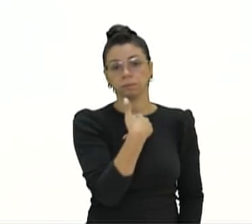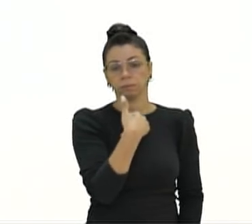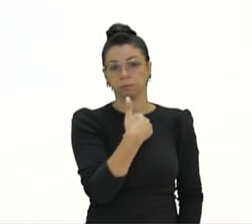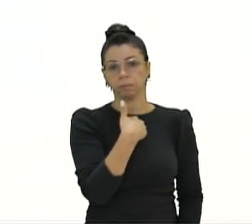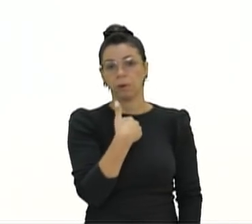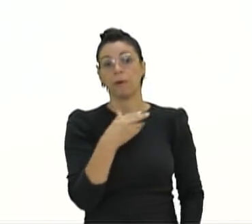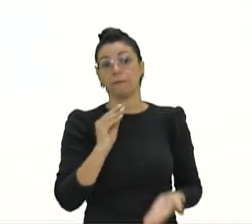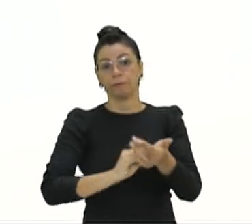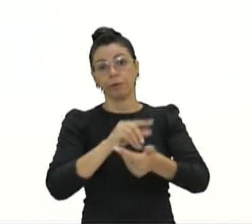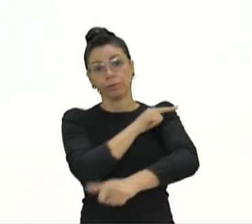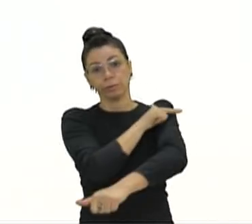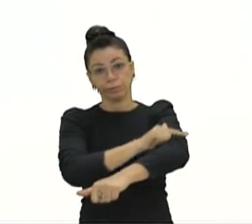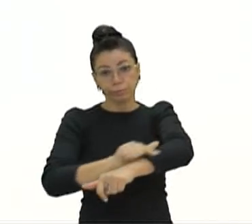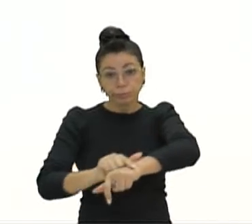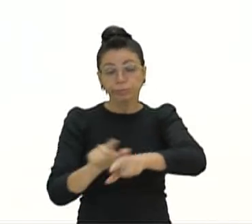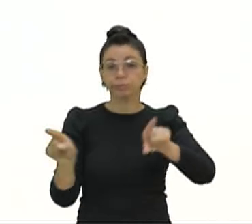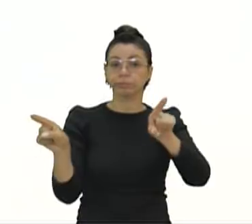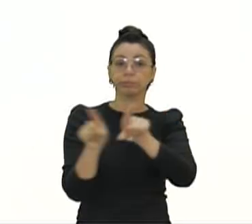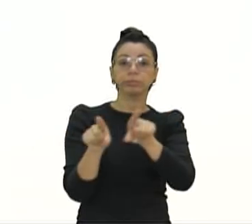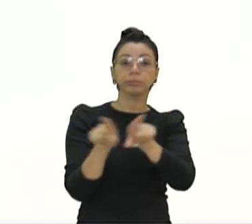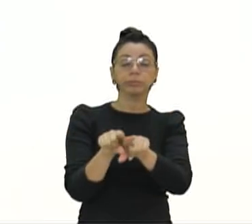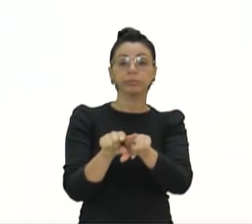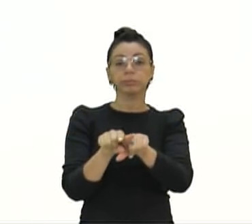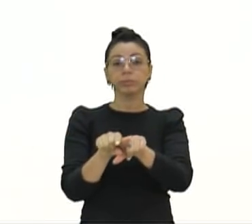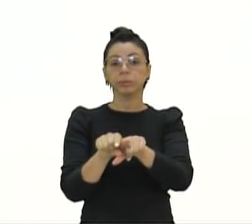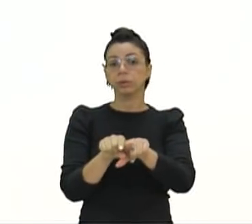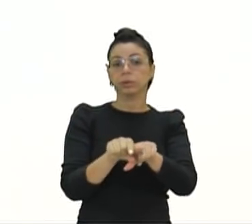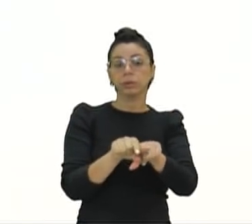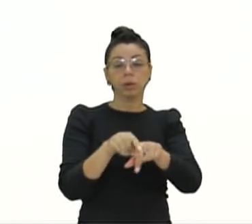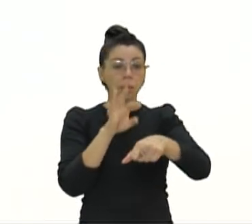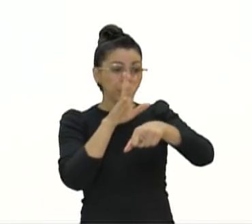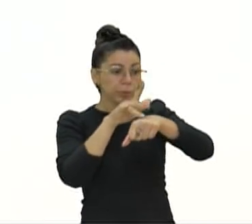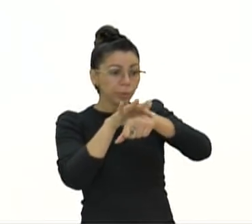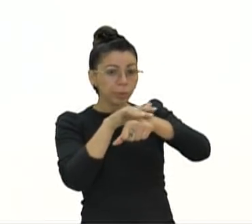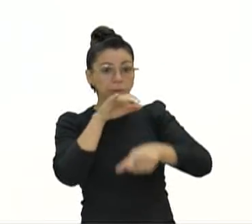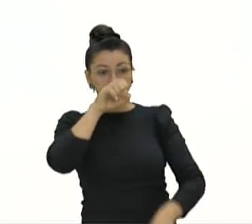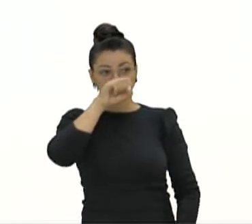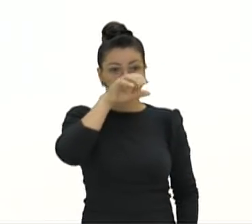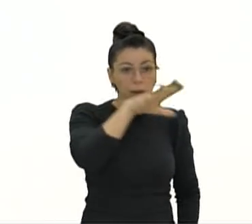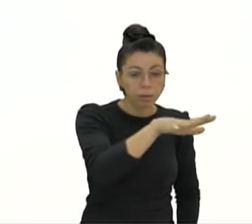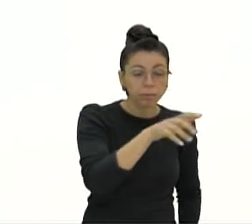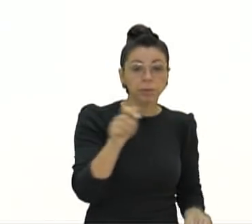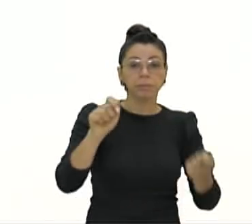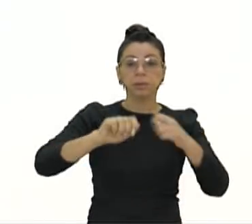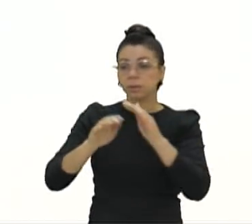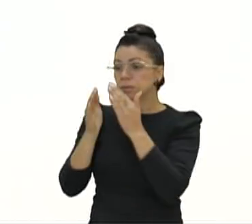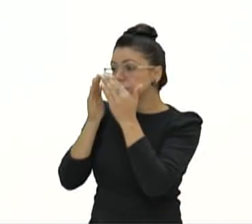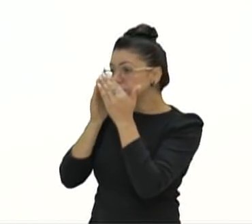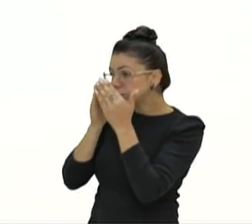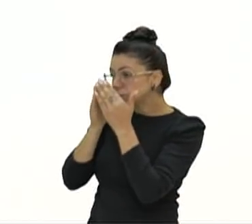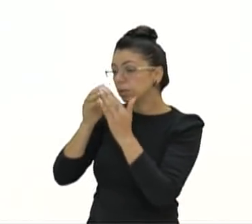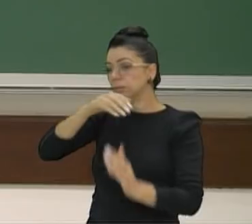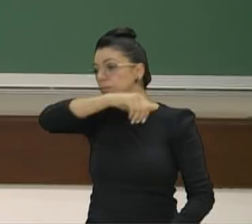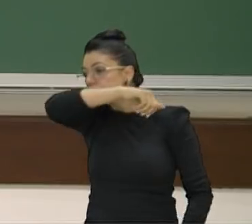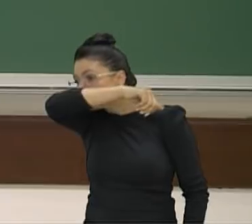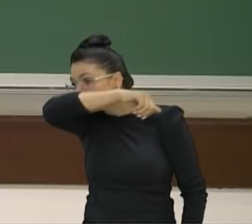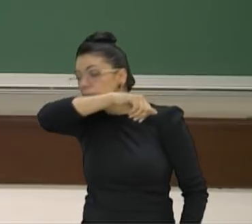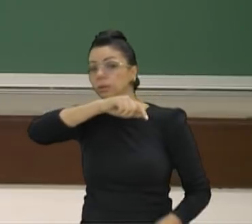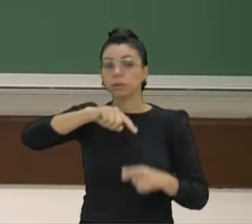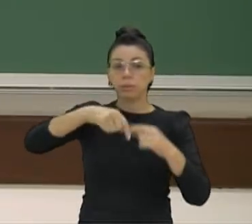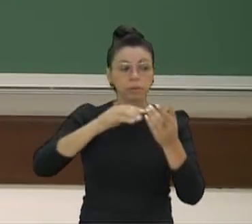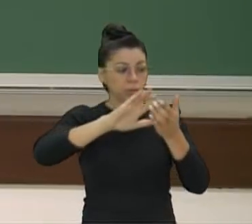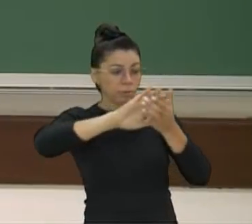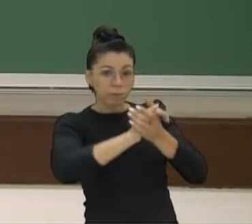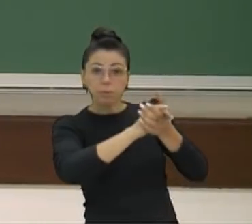sem educação, acaba ainda podendo transmitir doenças para as pessoas. Então, colocar a mão na frente, né? Depois lavar bem